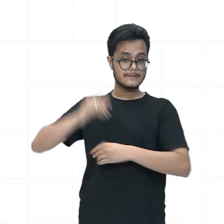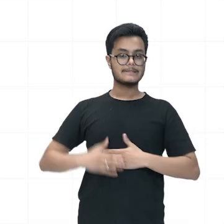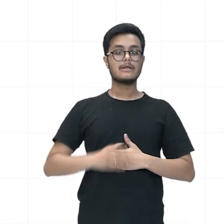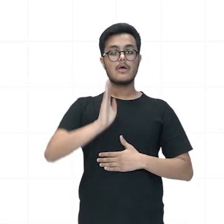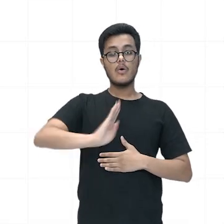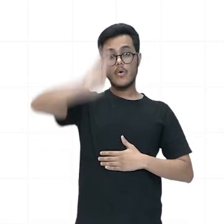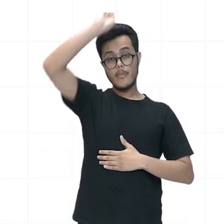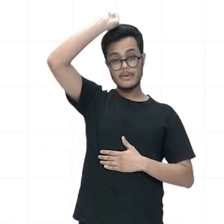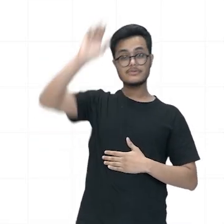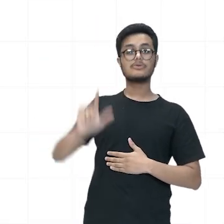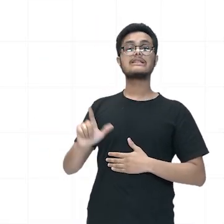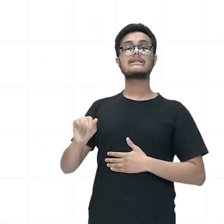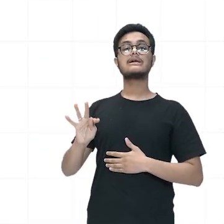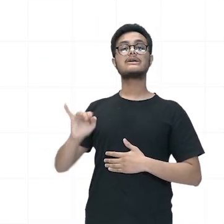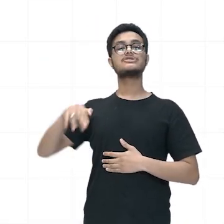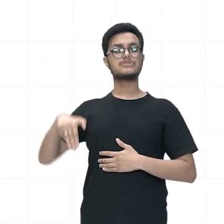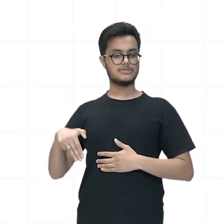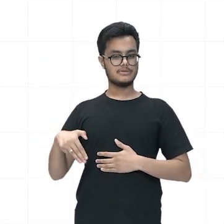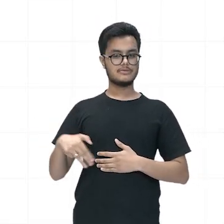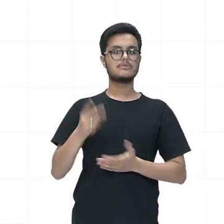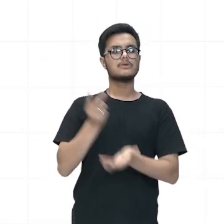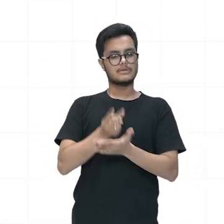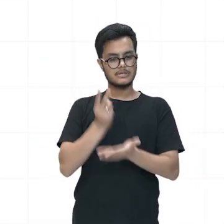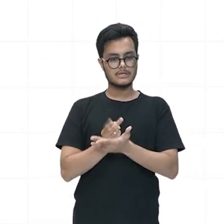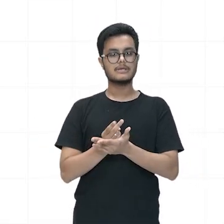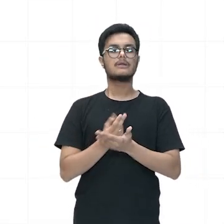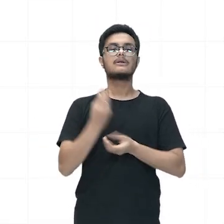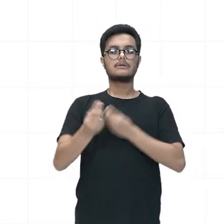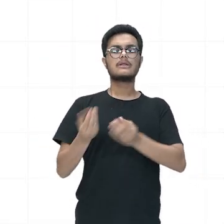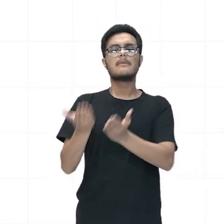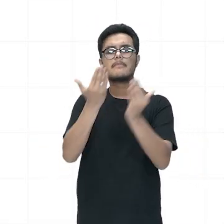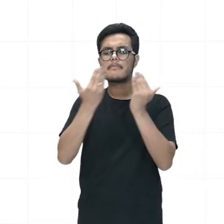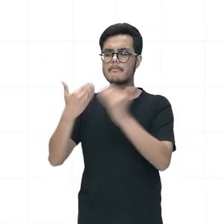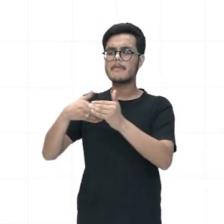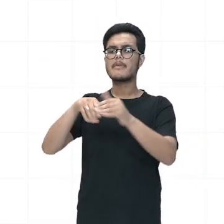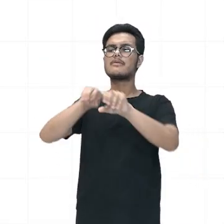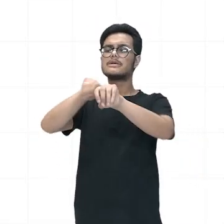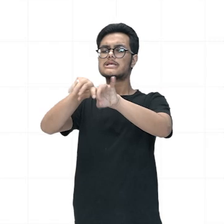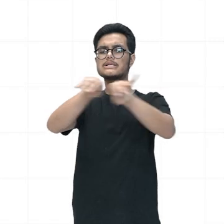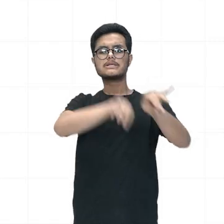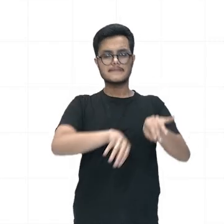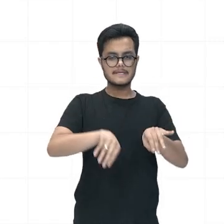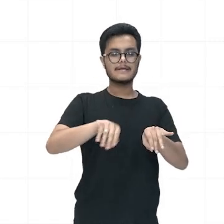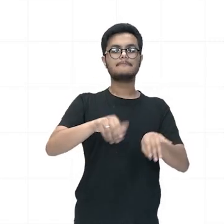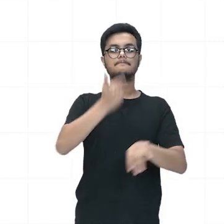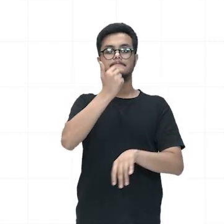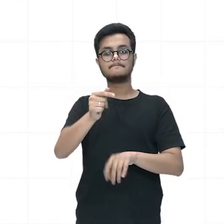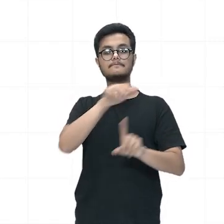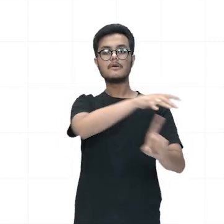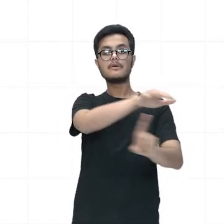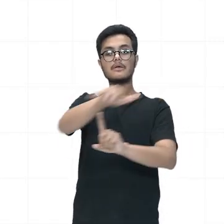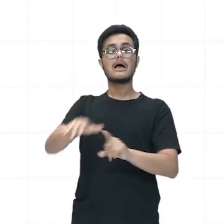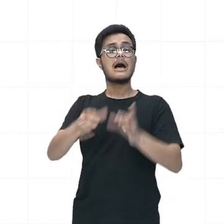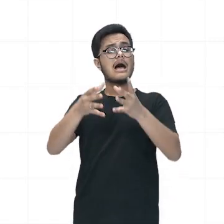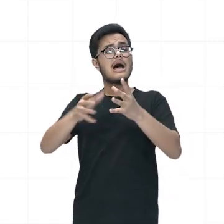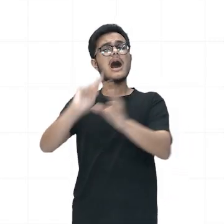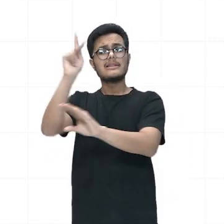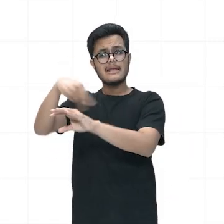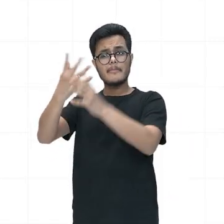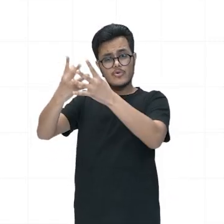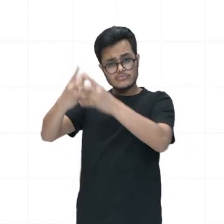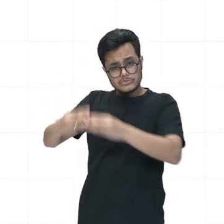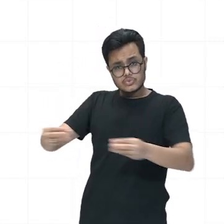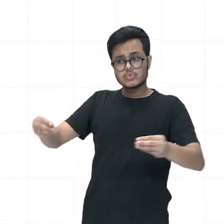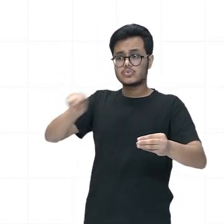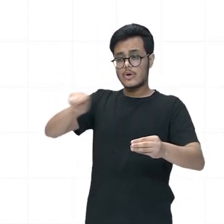A língua dos romanos, o latim, continuou sendo a língua para transmitir conhecimento do Ocidente até muito depois da queda de